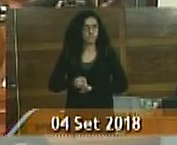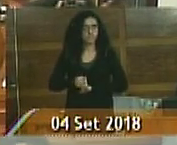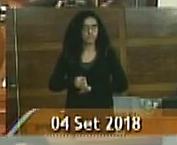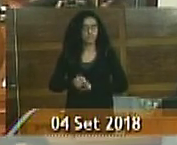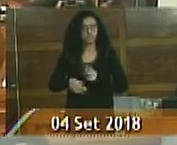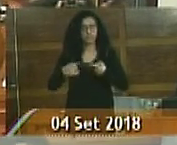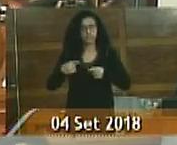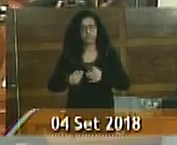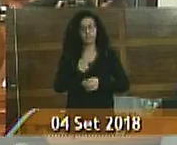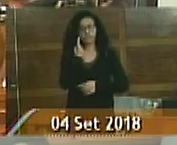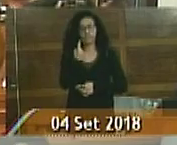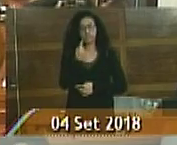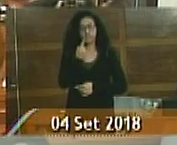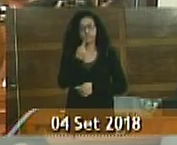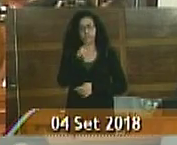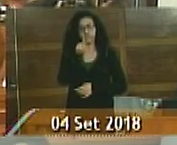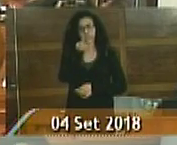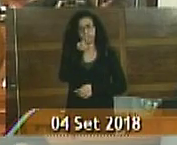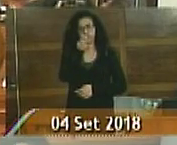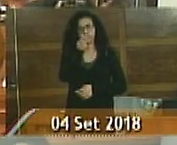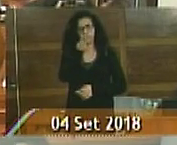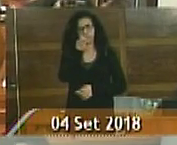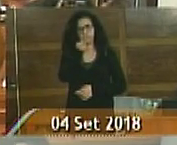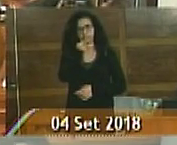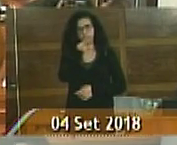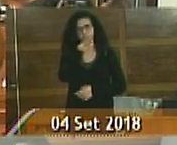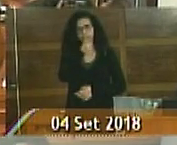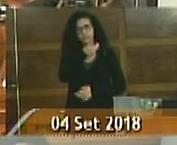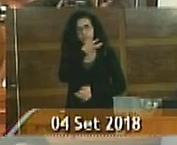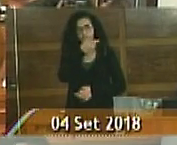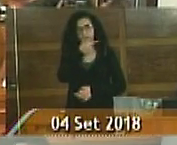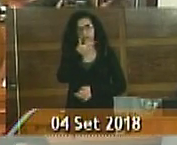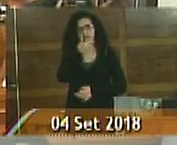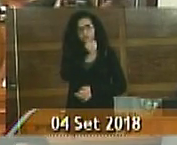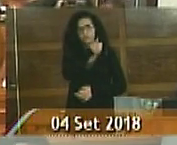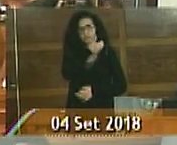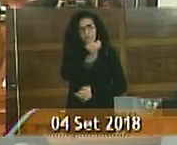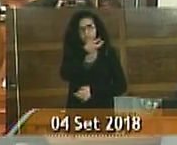Em discussão único, parecer 132/2018 e